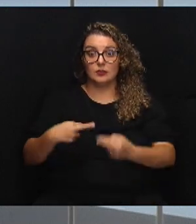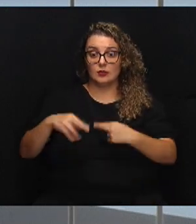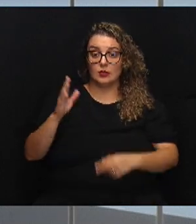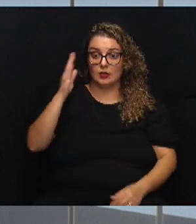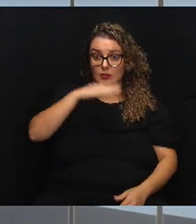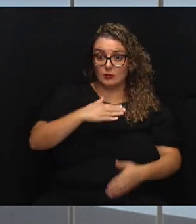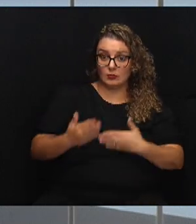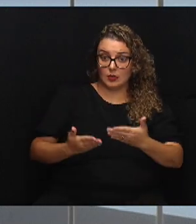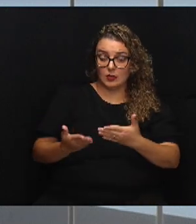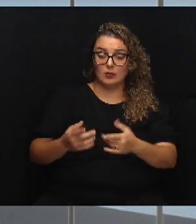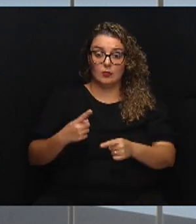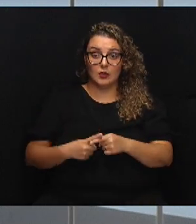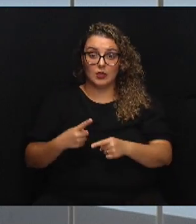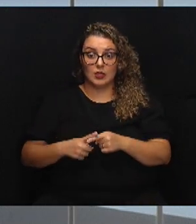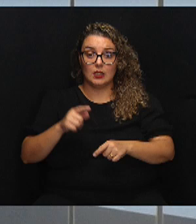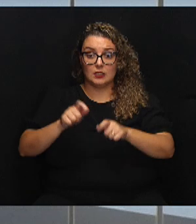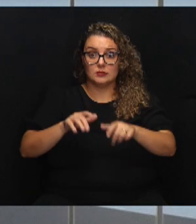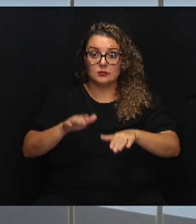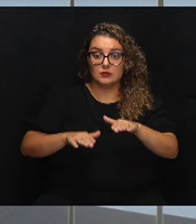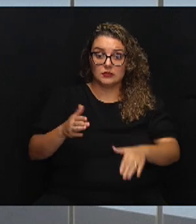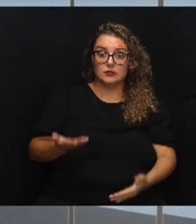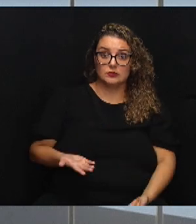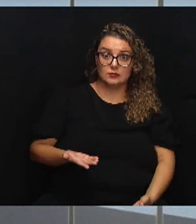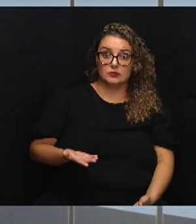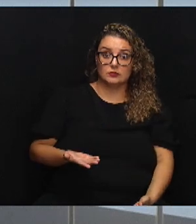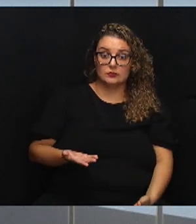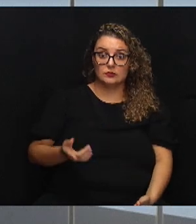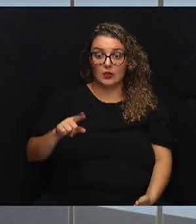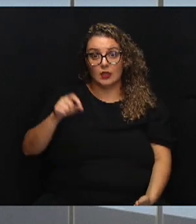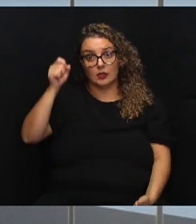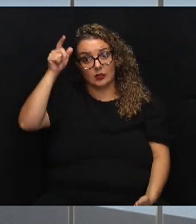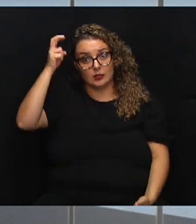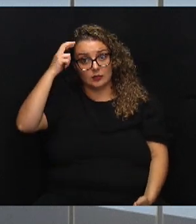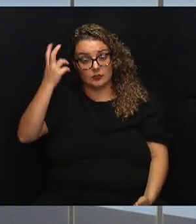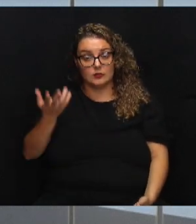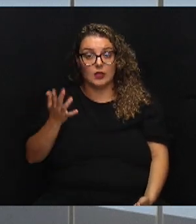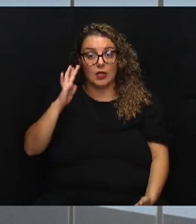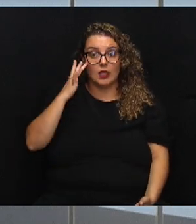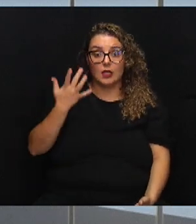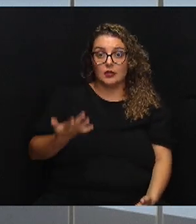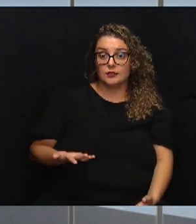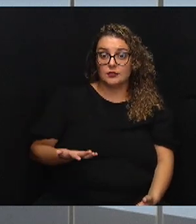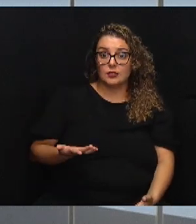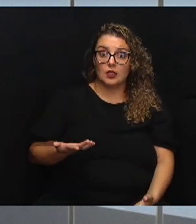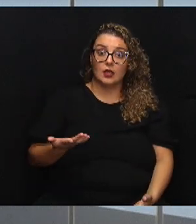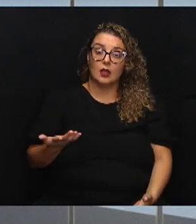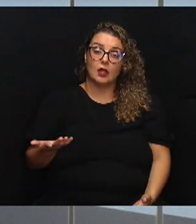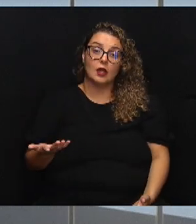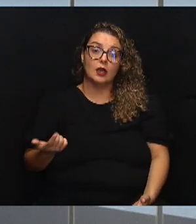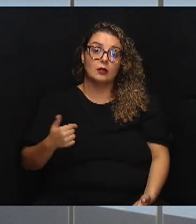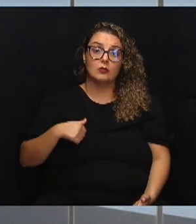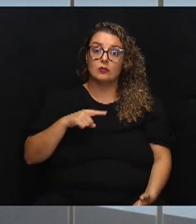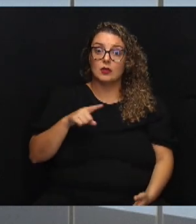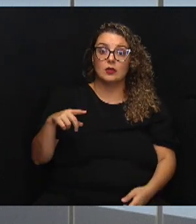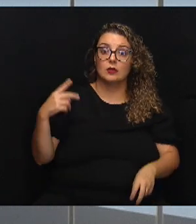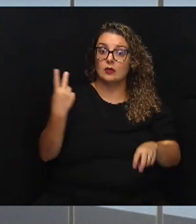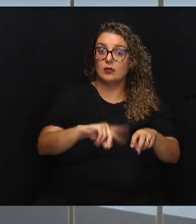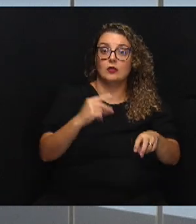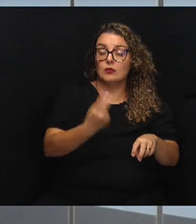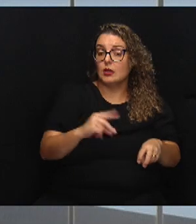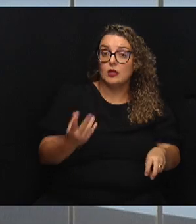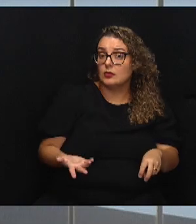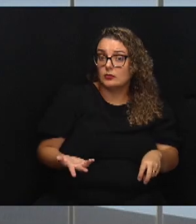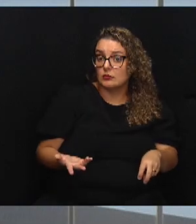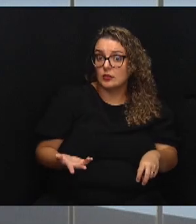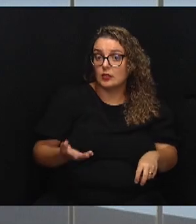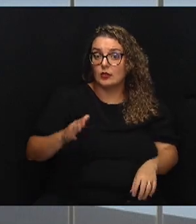tratos, porque as pessoas, às vezes, é meio que cultural. A pessoa acha assim que, mas eu não estou batendo no meu animal. Eles, às